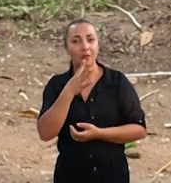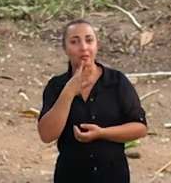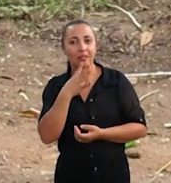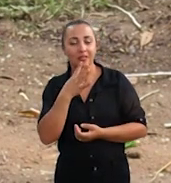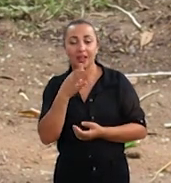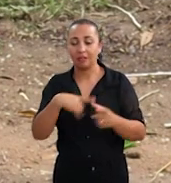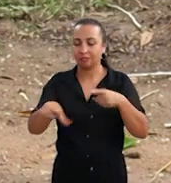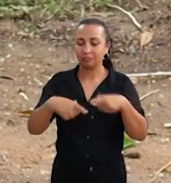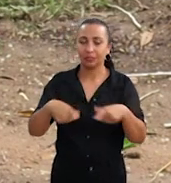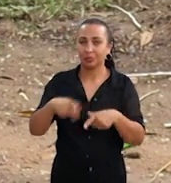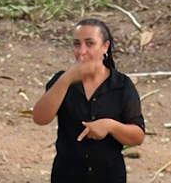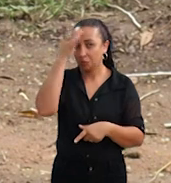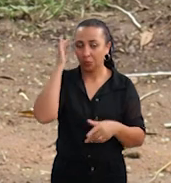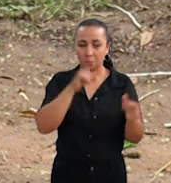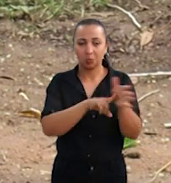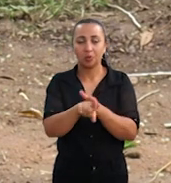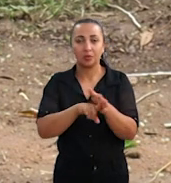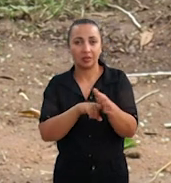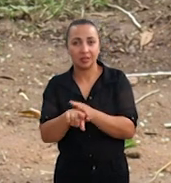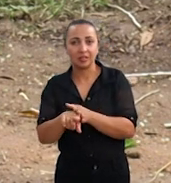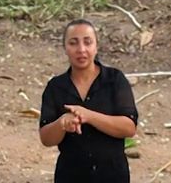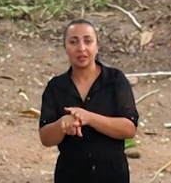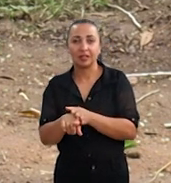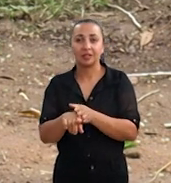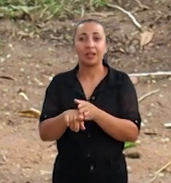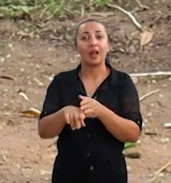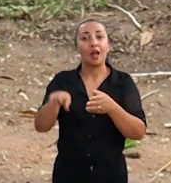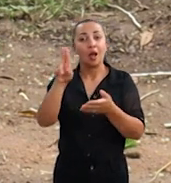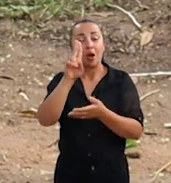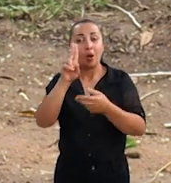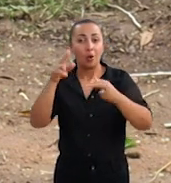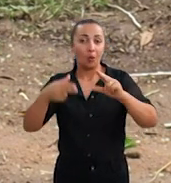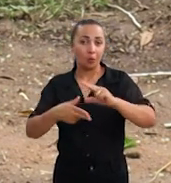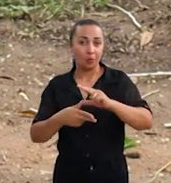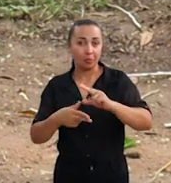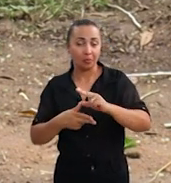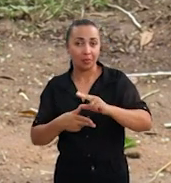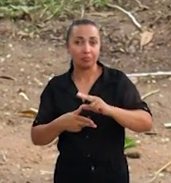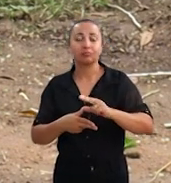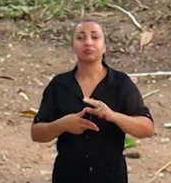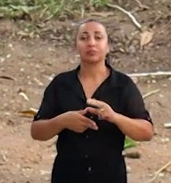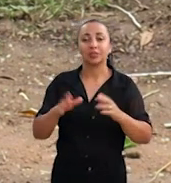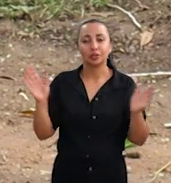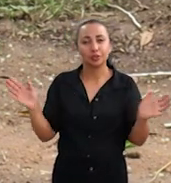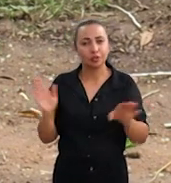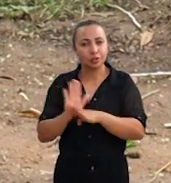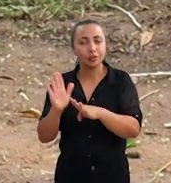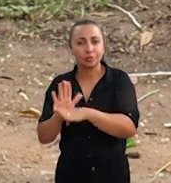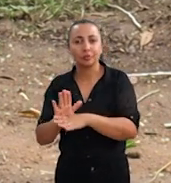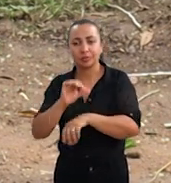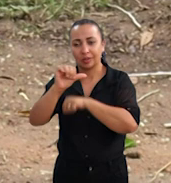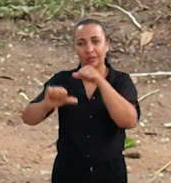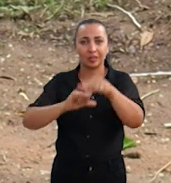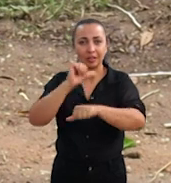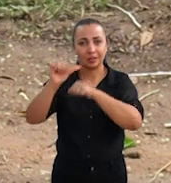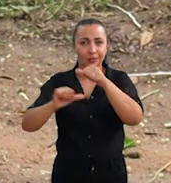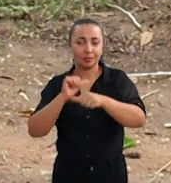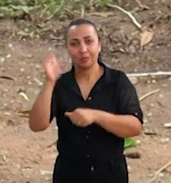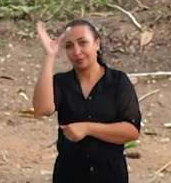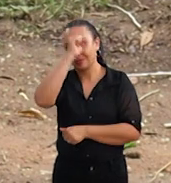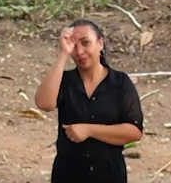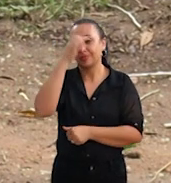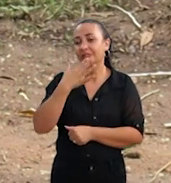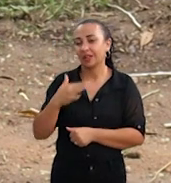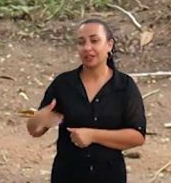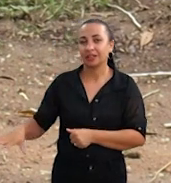Agora vamos conhecer o trabalho de um pesquisador da Universidade do Estado da Bahia que está encontrando uma forma de favorecer o desenvolvimento e